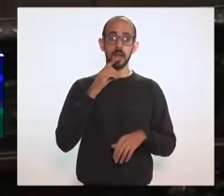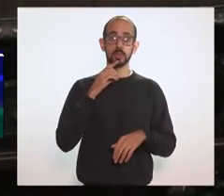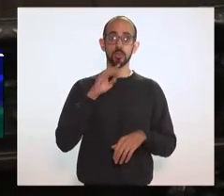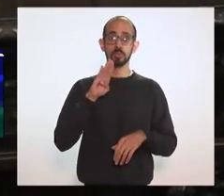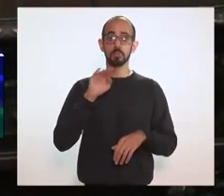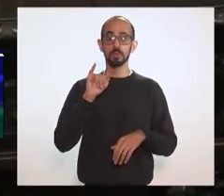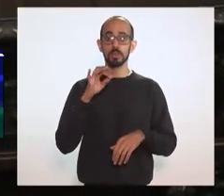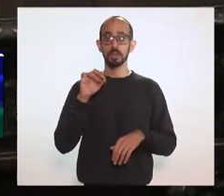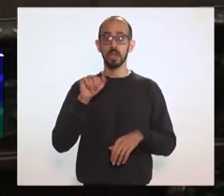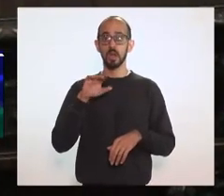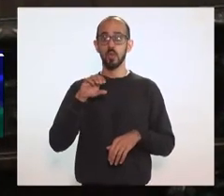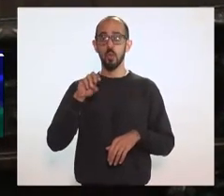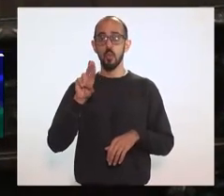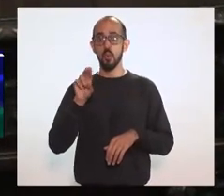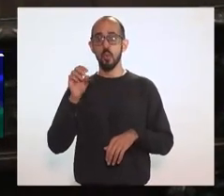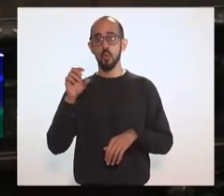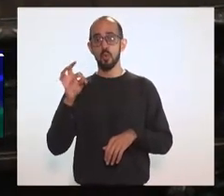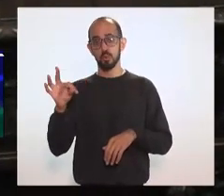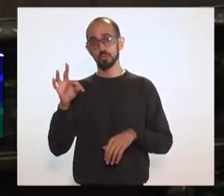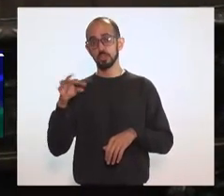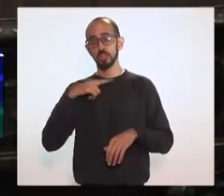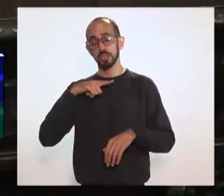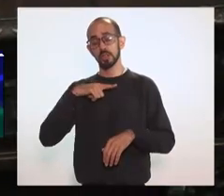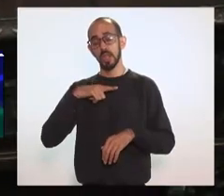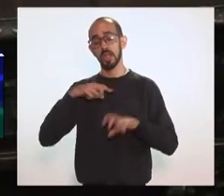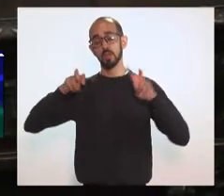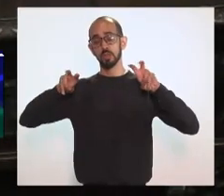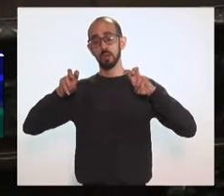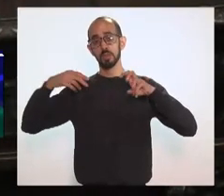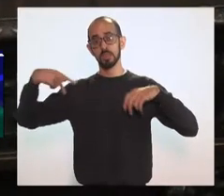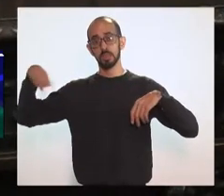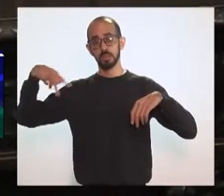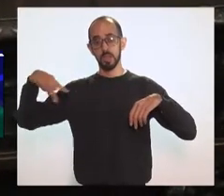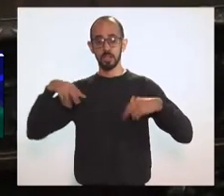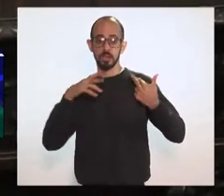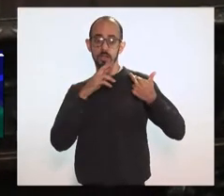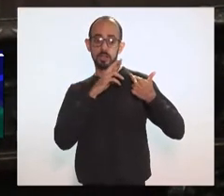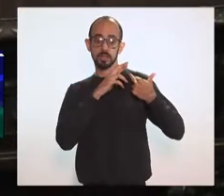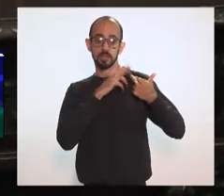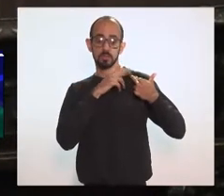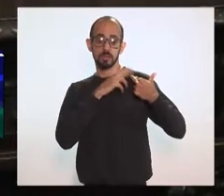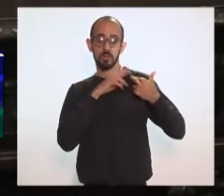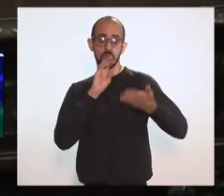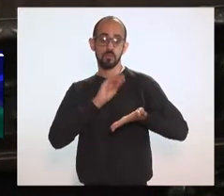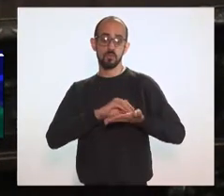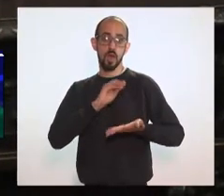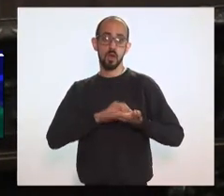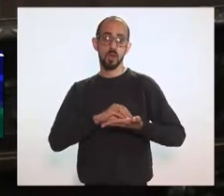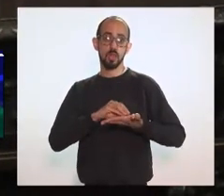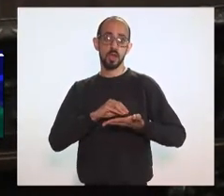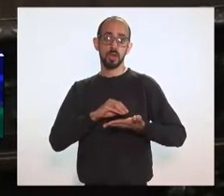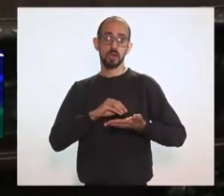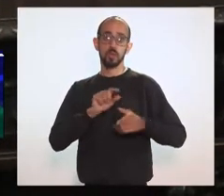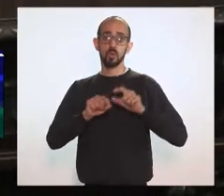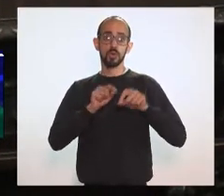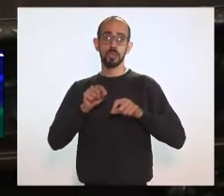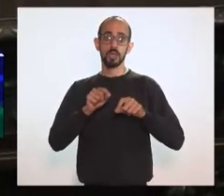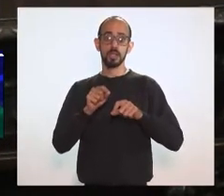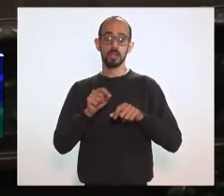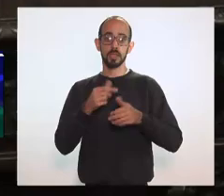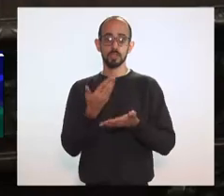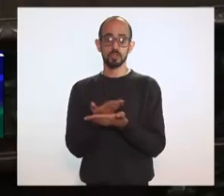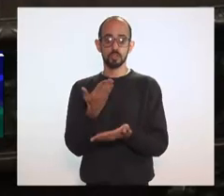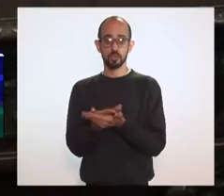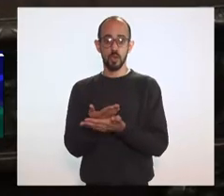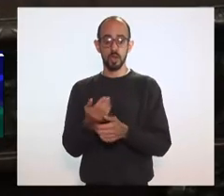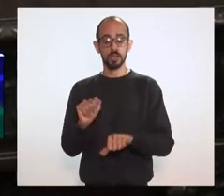para a educação, conhece o tema, é do ramo, e responsavelmente anunciou que as escolas seriam paralisadas,